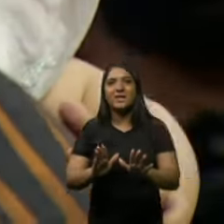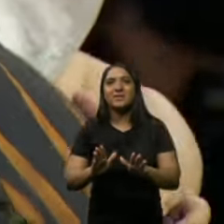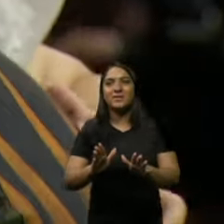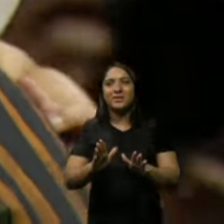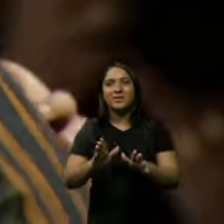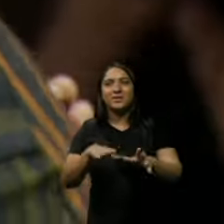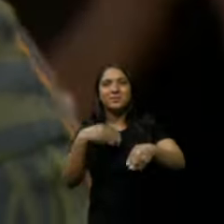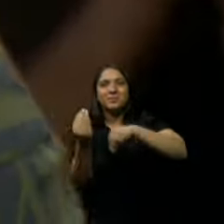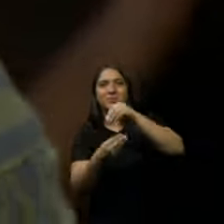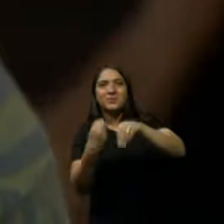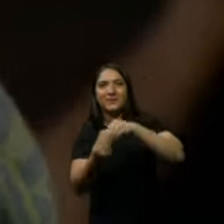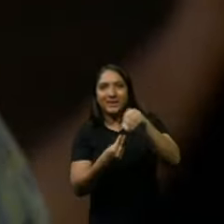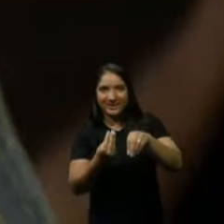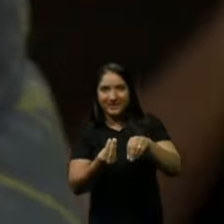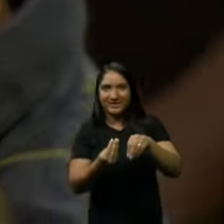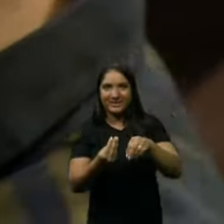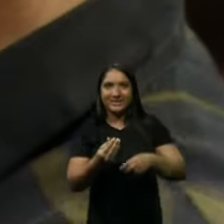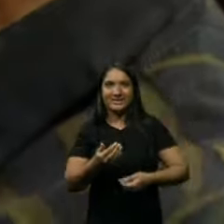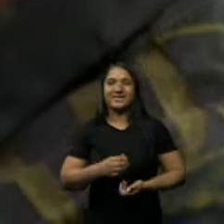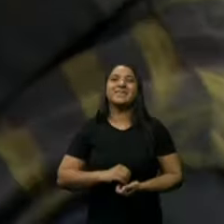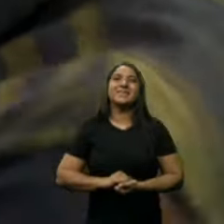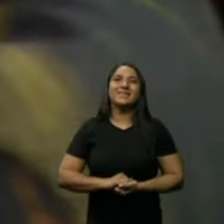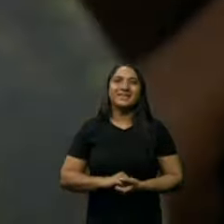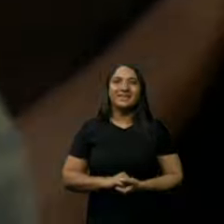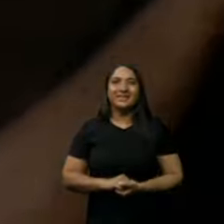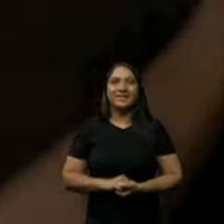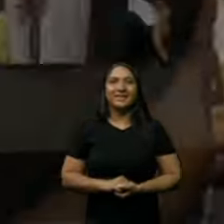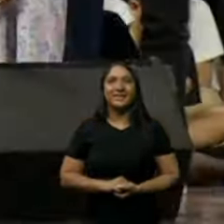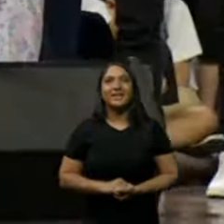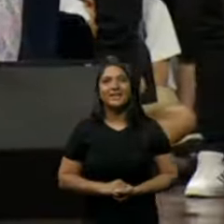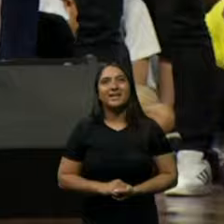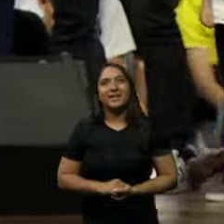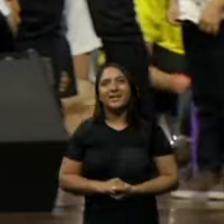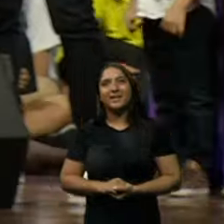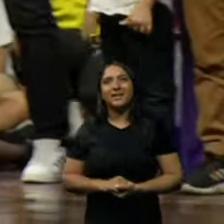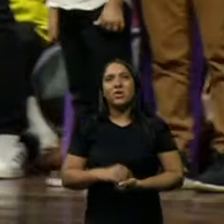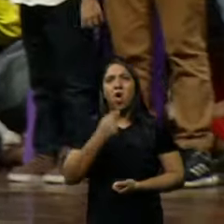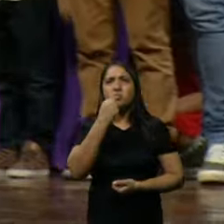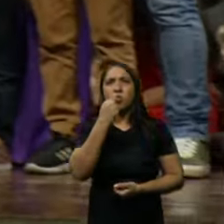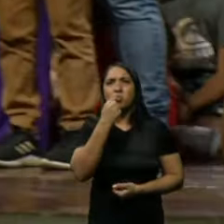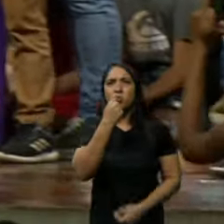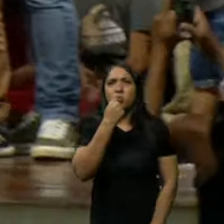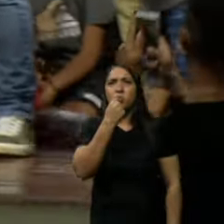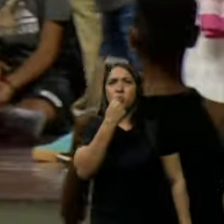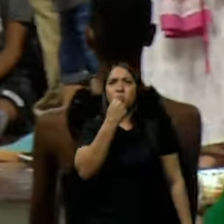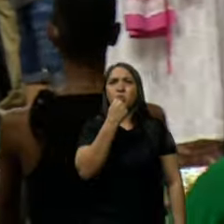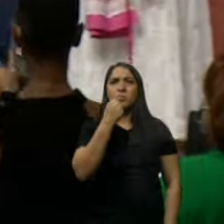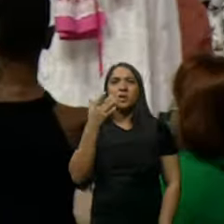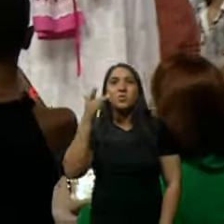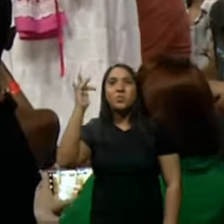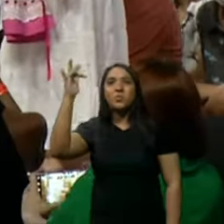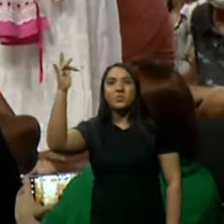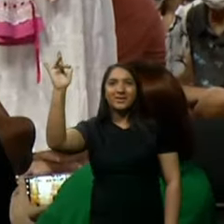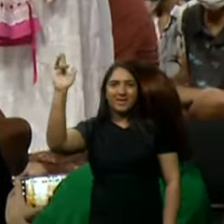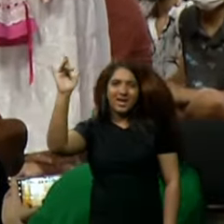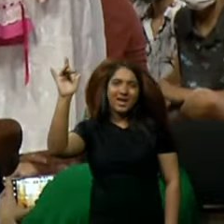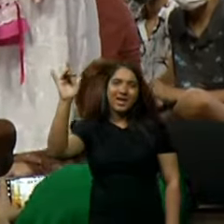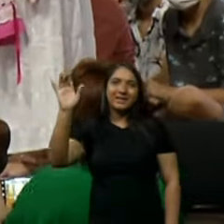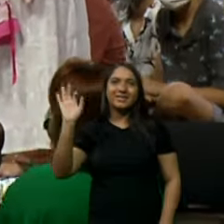a chupeta Dourada ver se ela tá enjoada cheia de estilo o